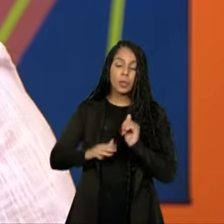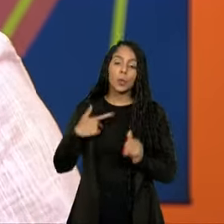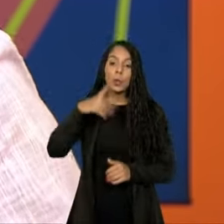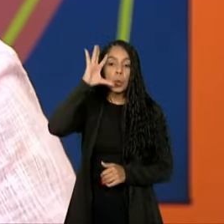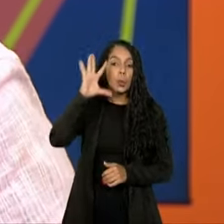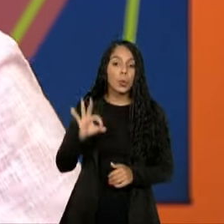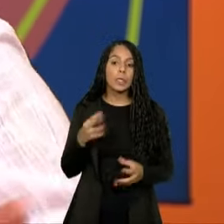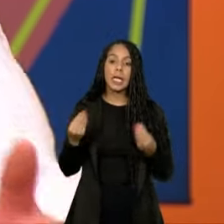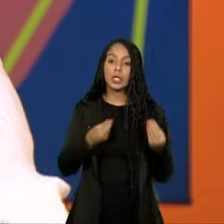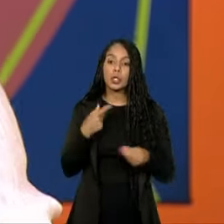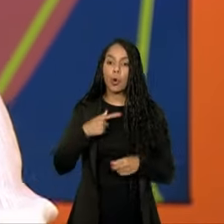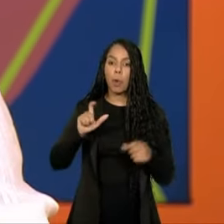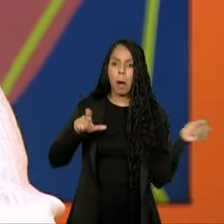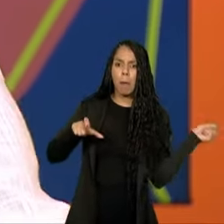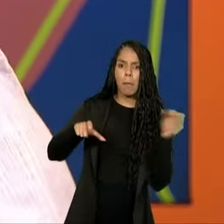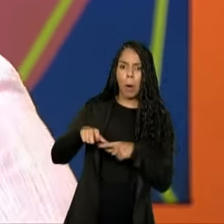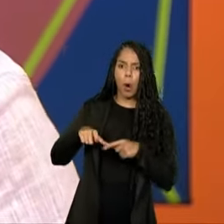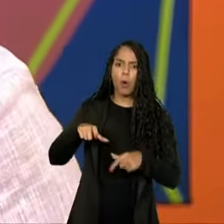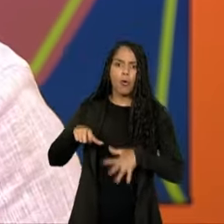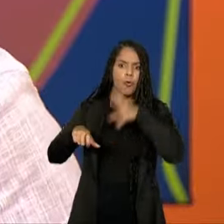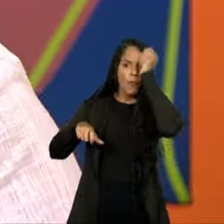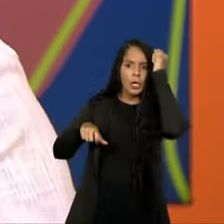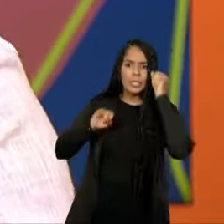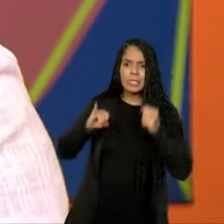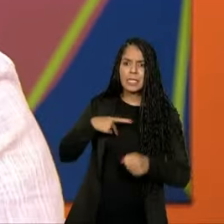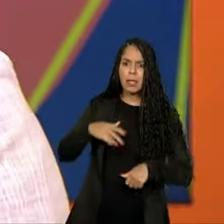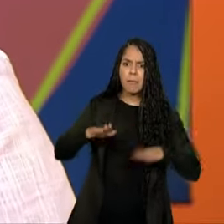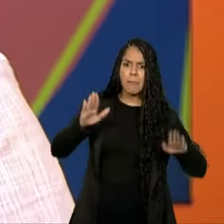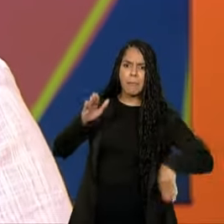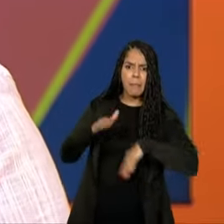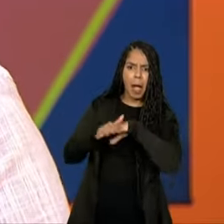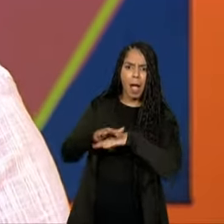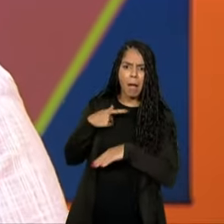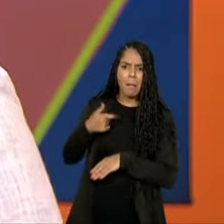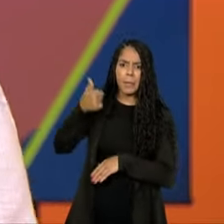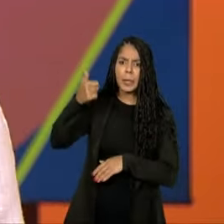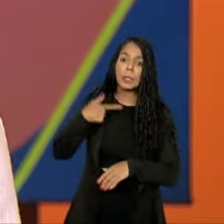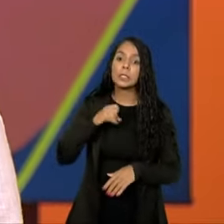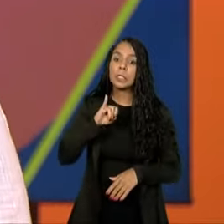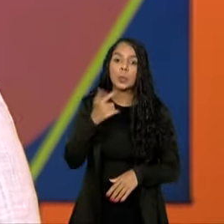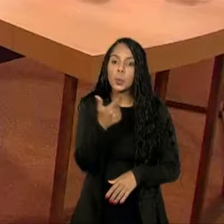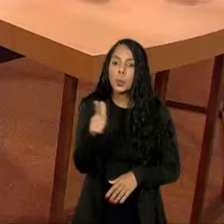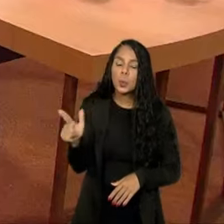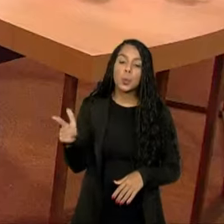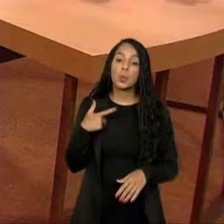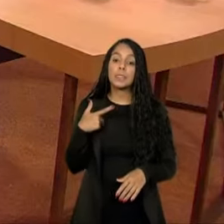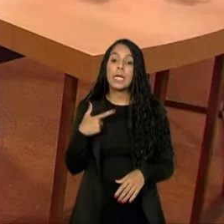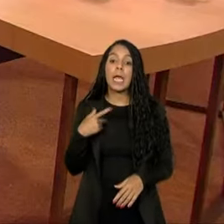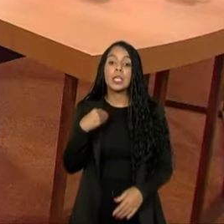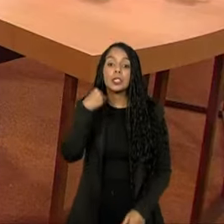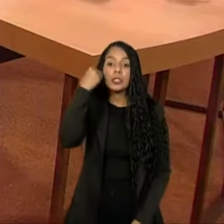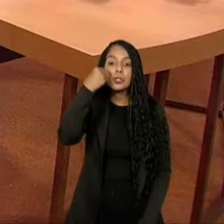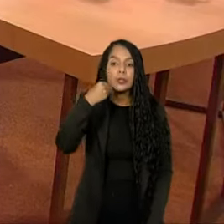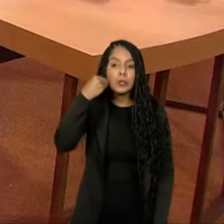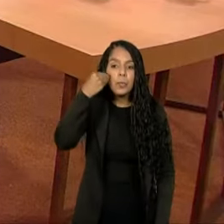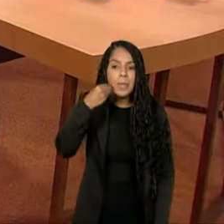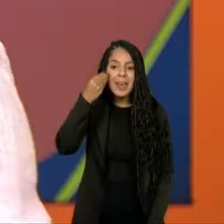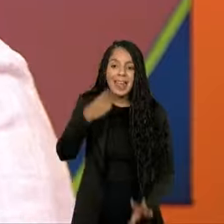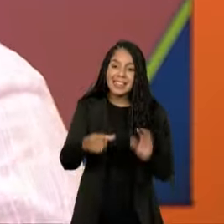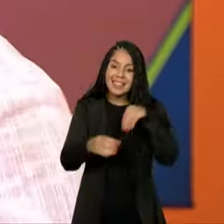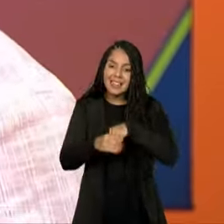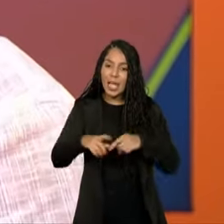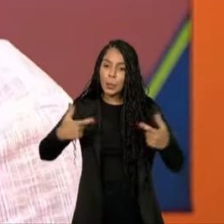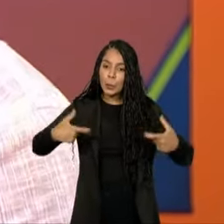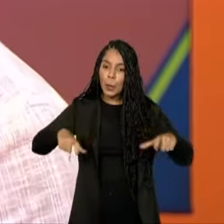a velocidade que ela chegou, se dava para bater de primeiro ou se tinha que matar, se você não tem um domínio da vivência do campo, você